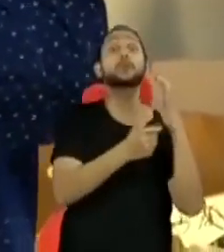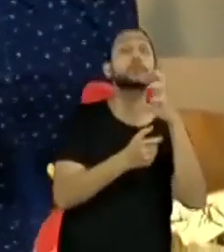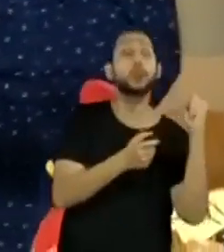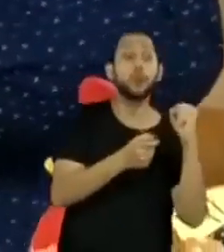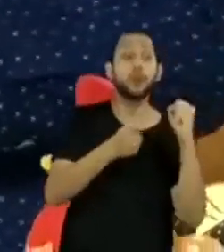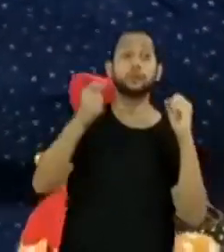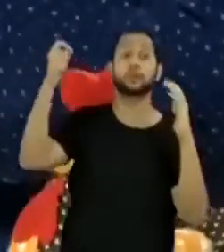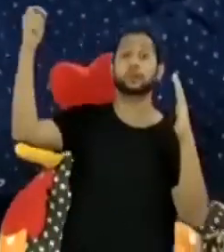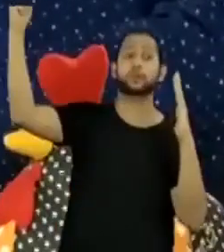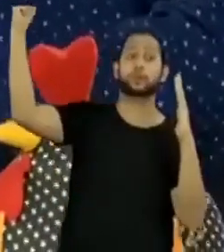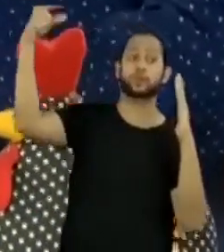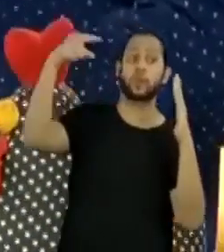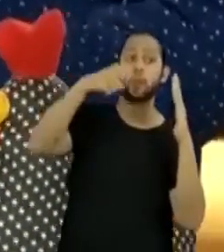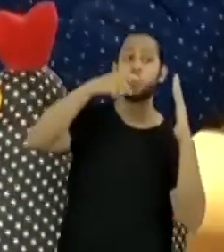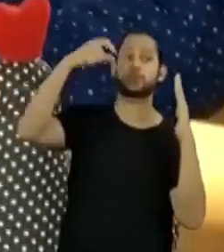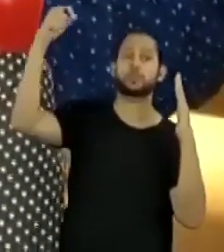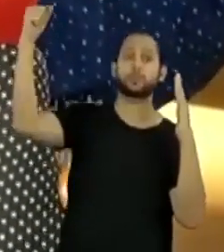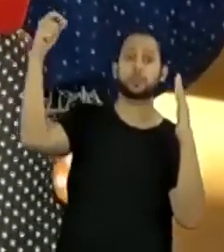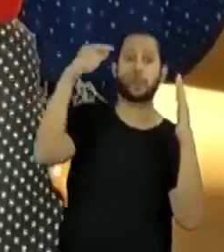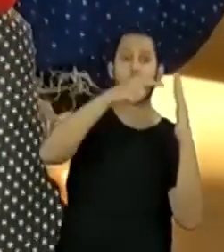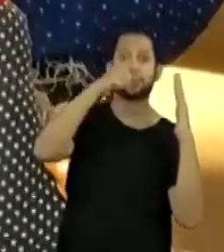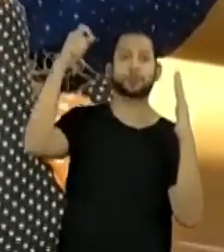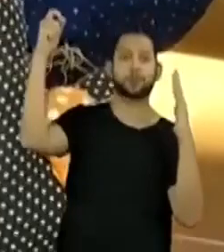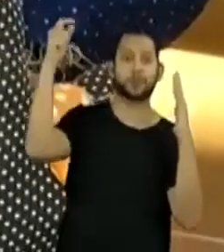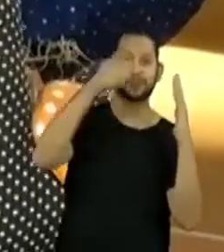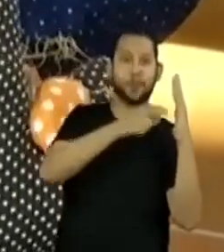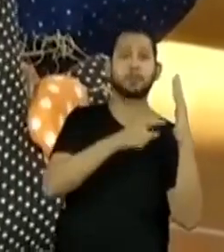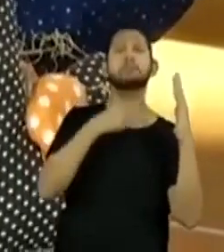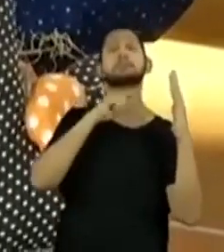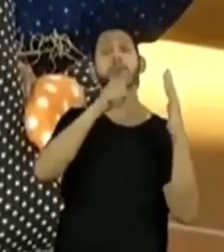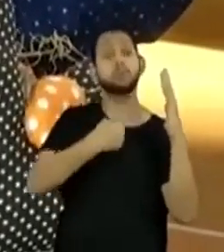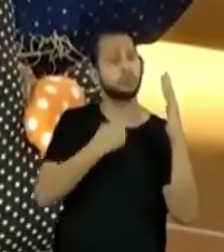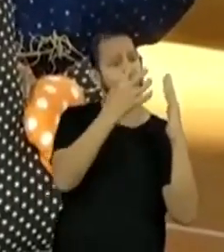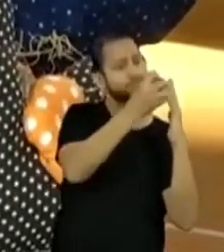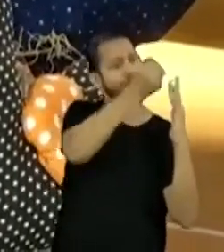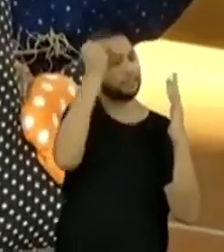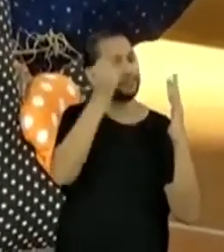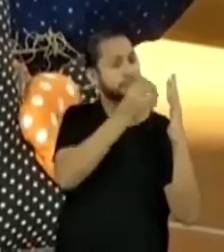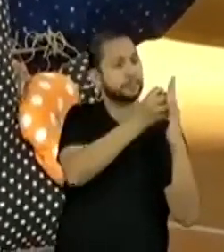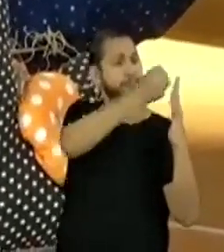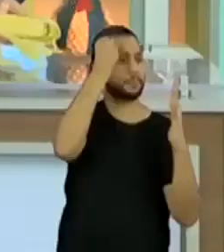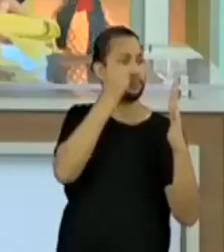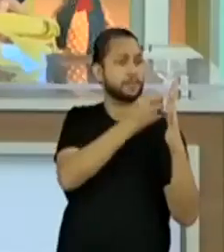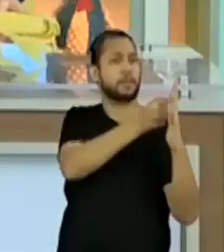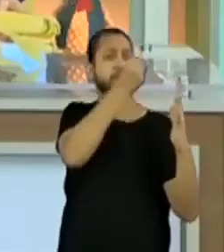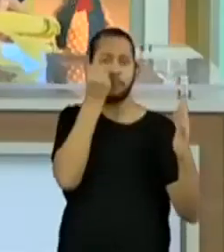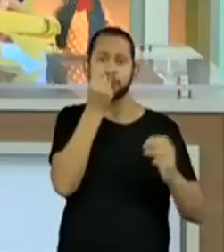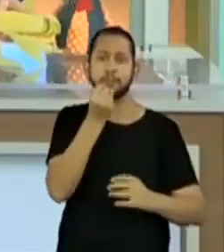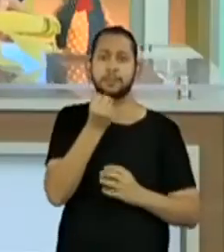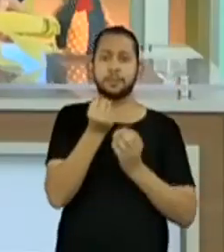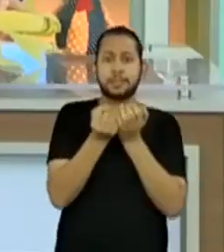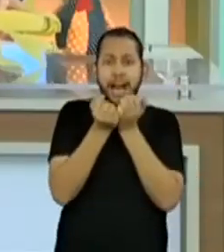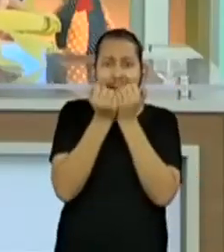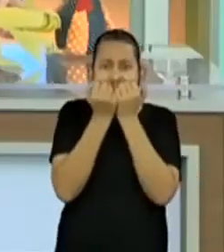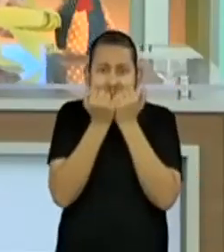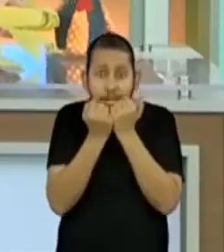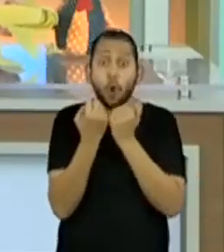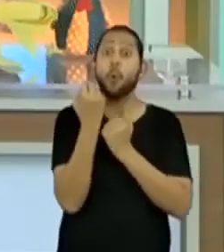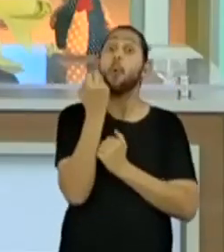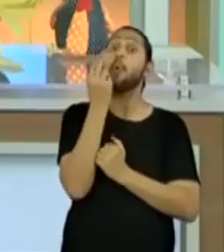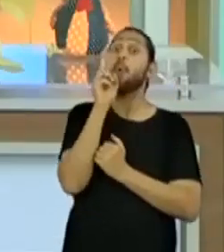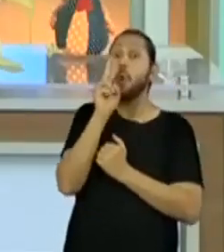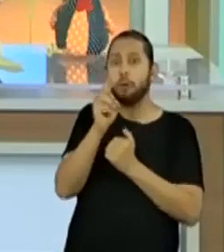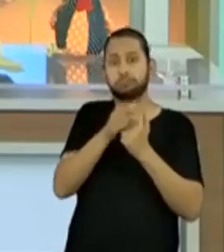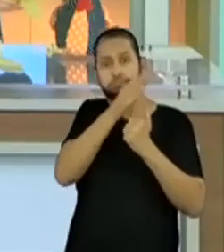milho, quando é transformado em pipoca, pode transferir a energia para nós,